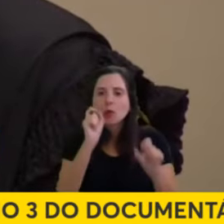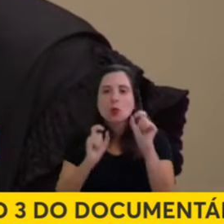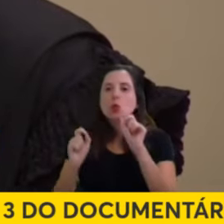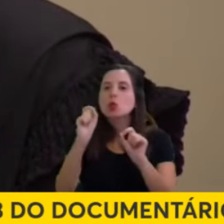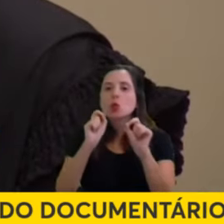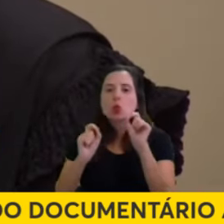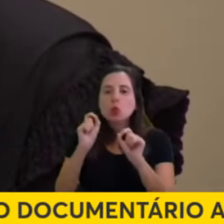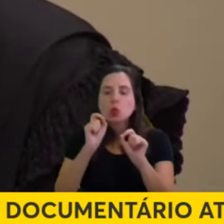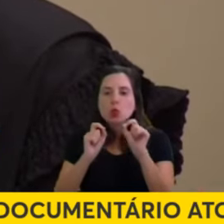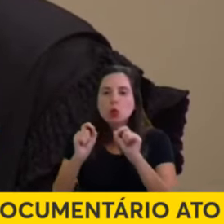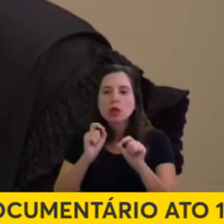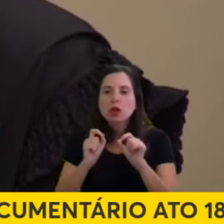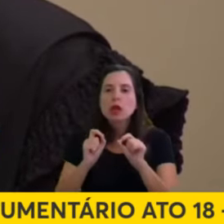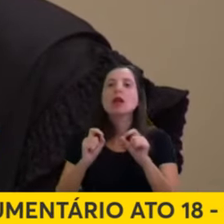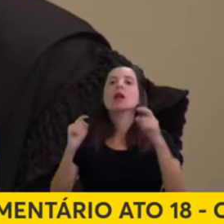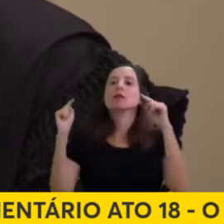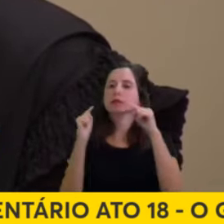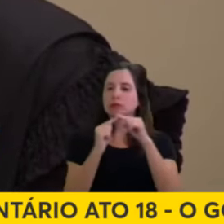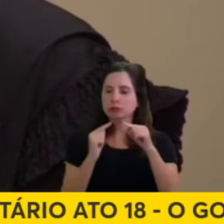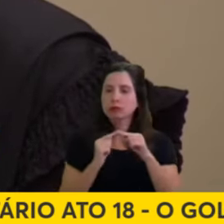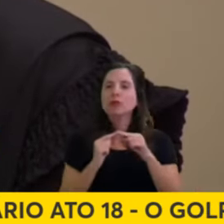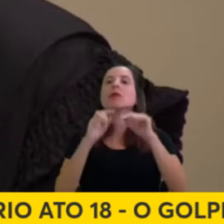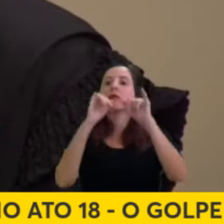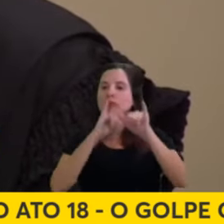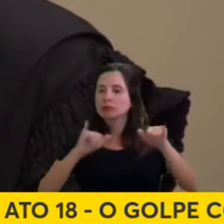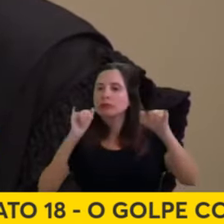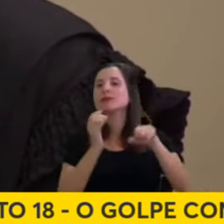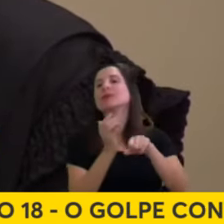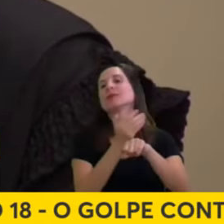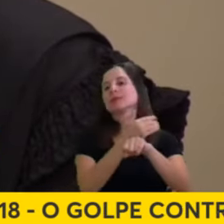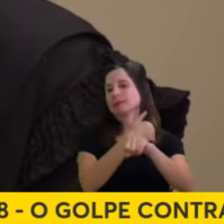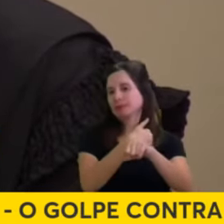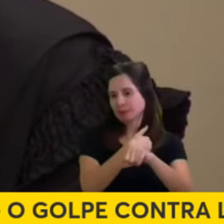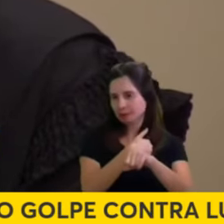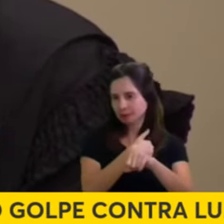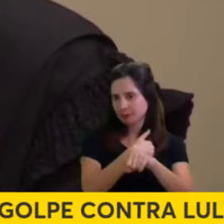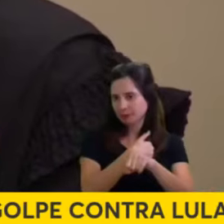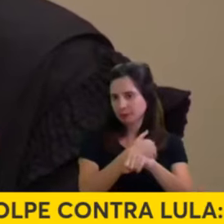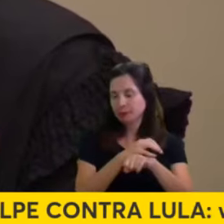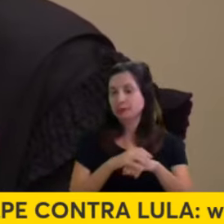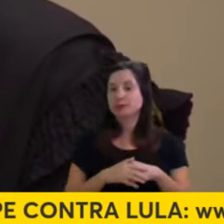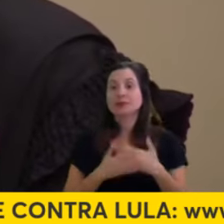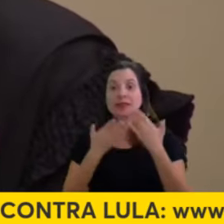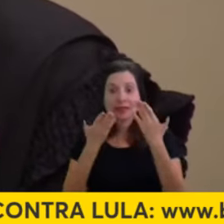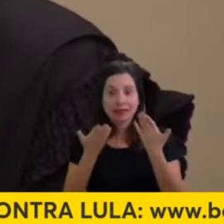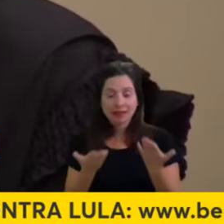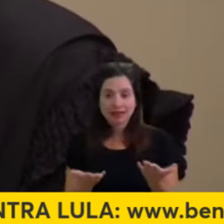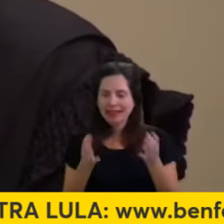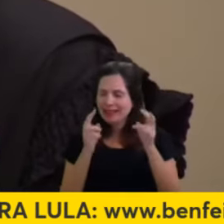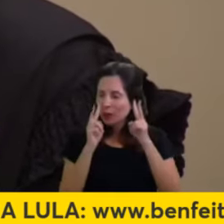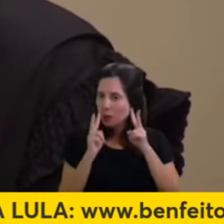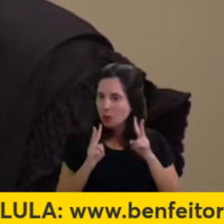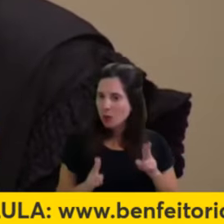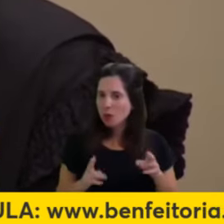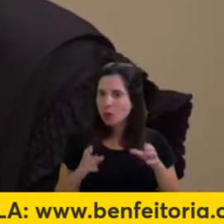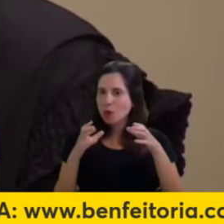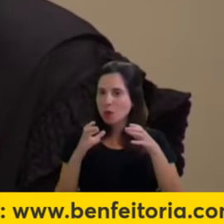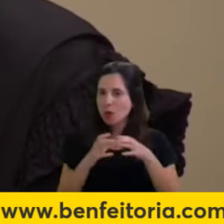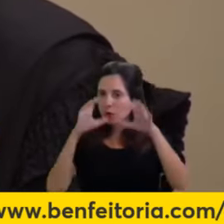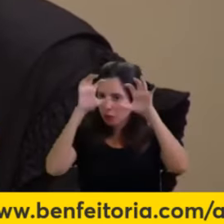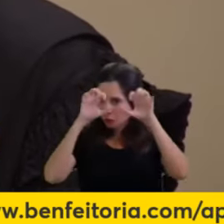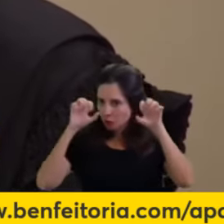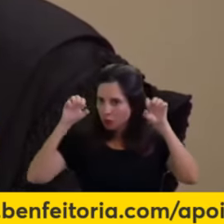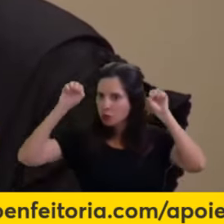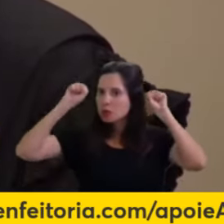boards também caracteriza a propaganda anticipada e essa mesma corte fixou que para o